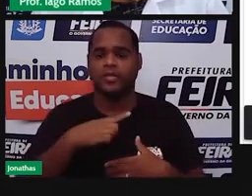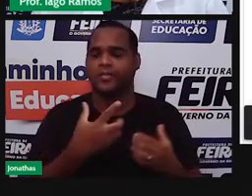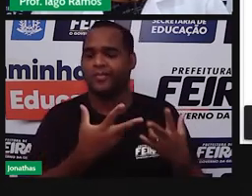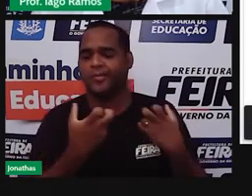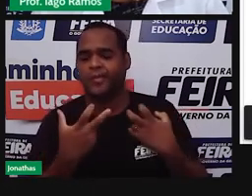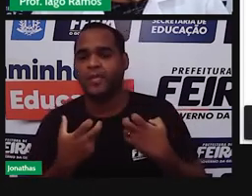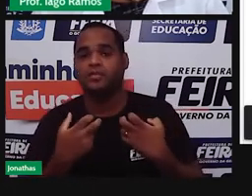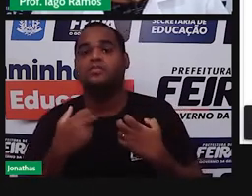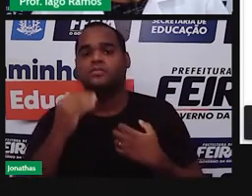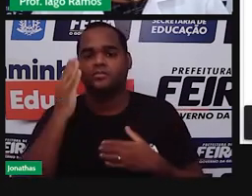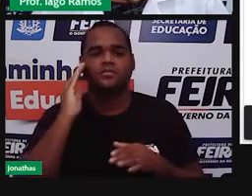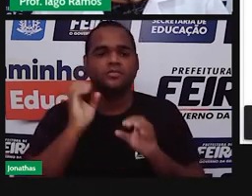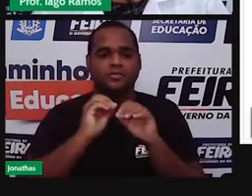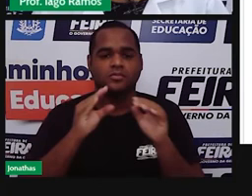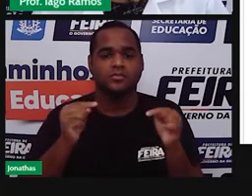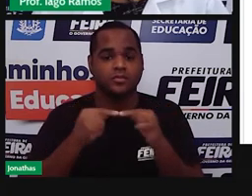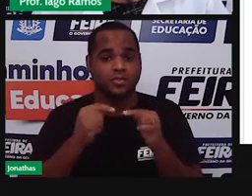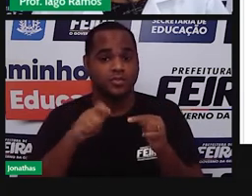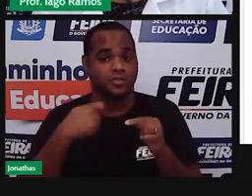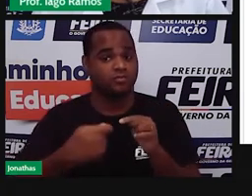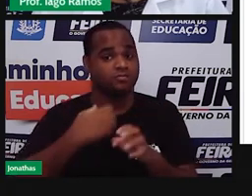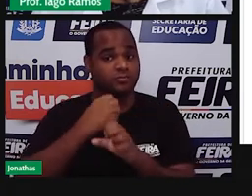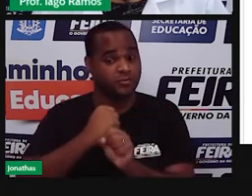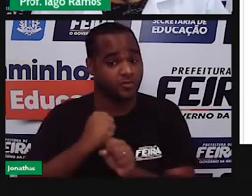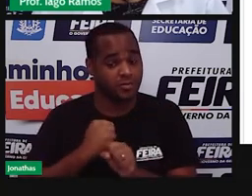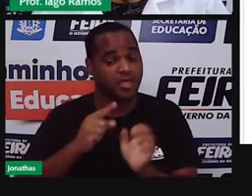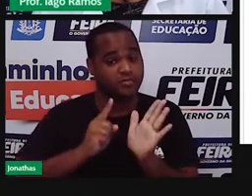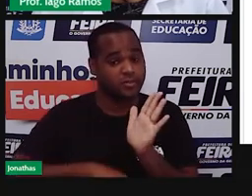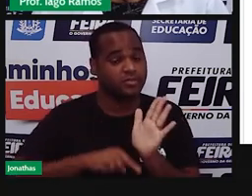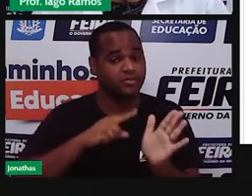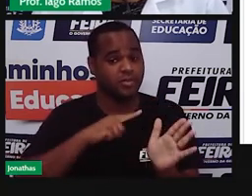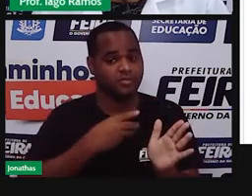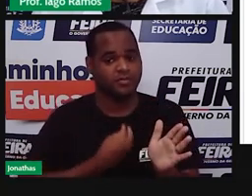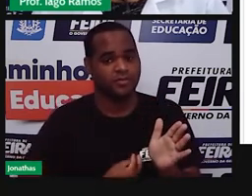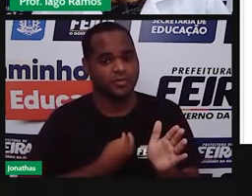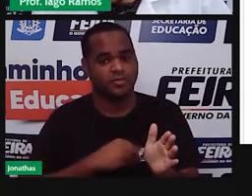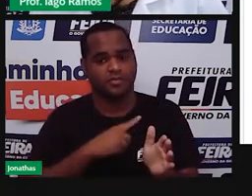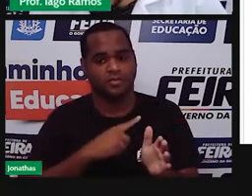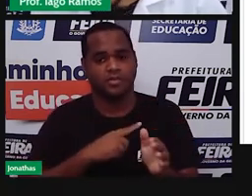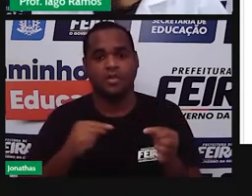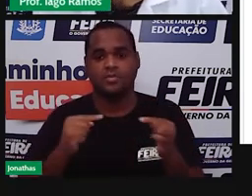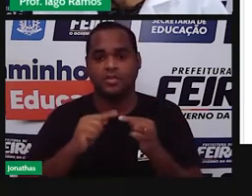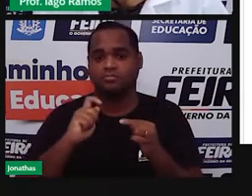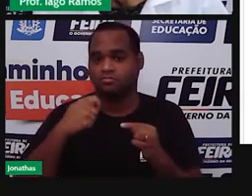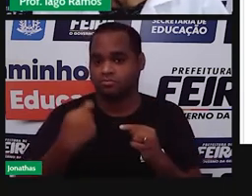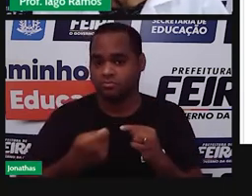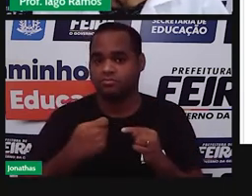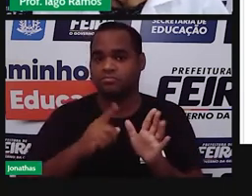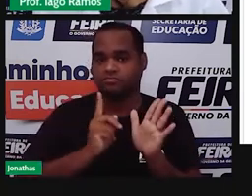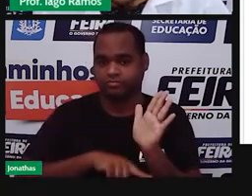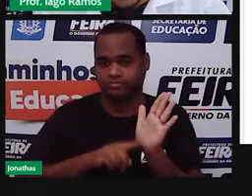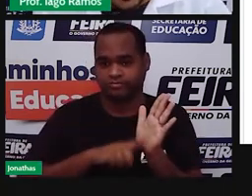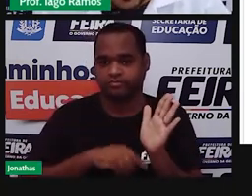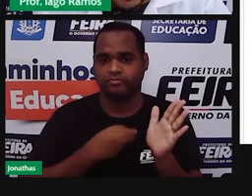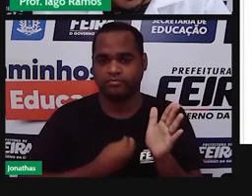isso. A soma de números negativos é um número negativo.